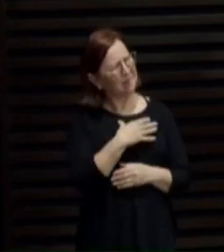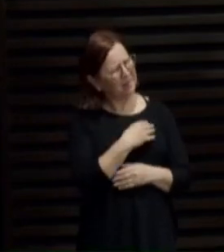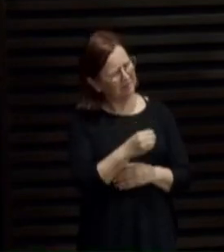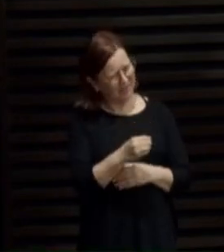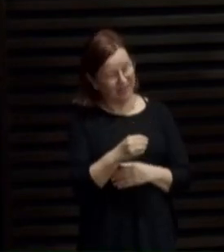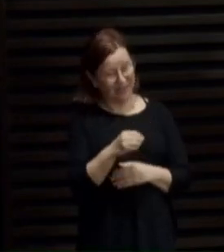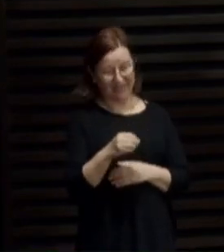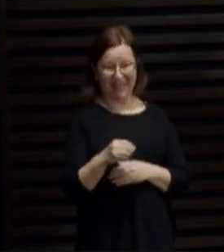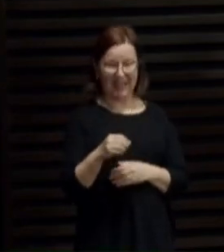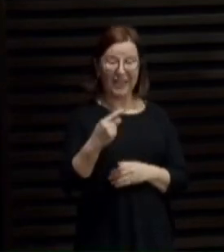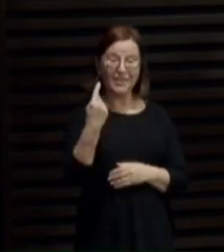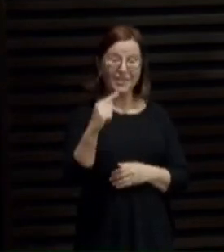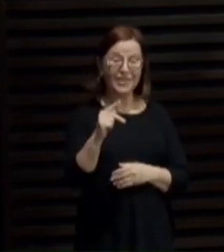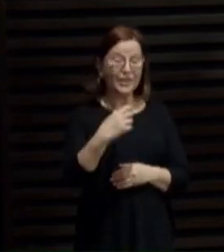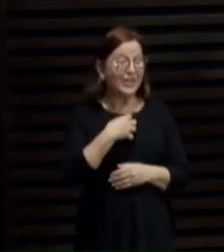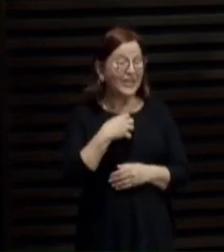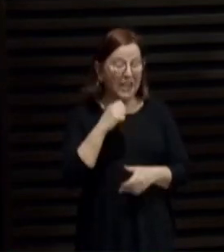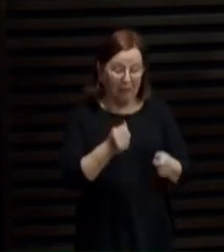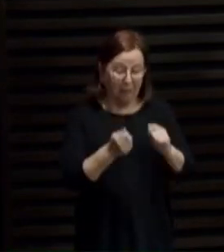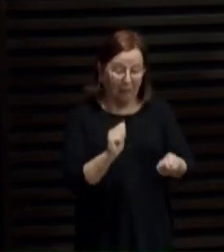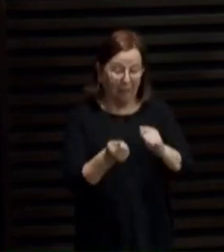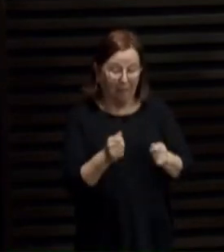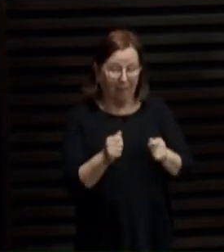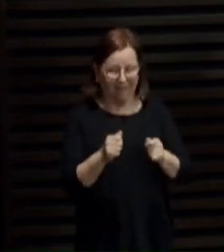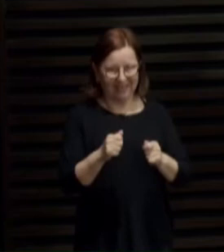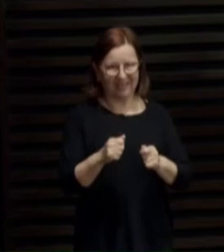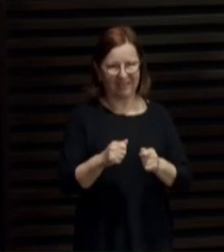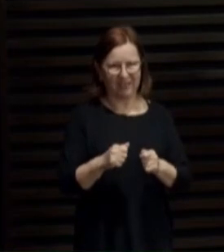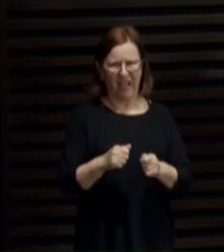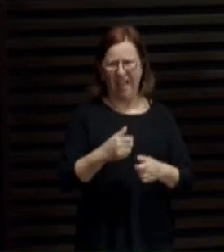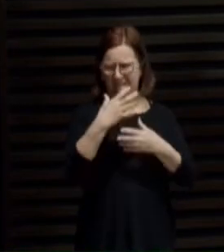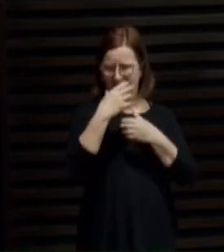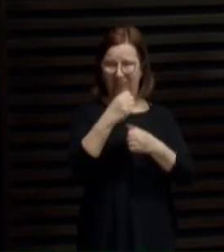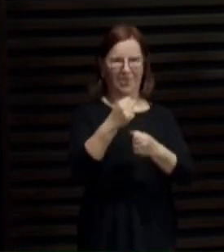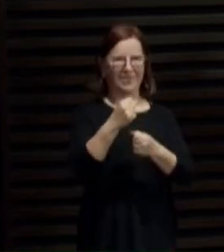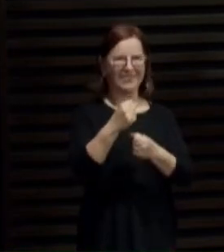seu batida, a sua baqueta aqui, ela é forte.